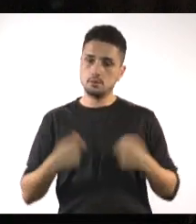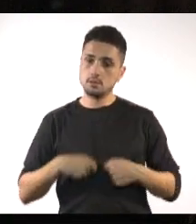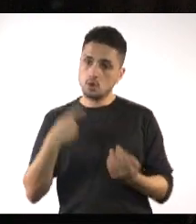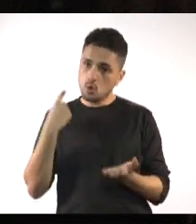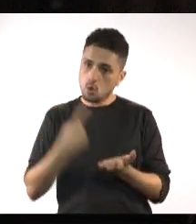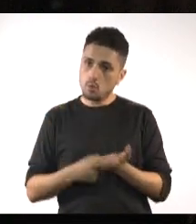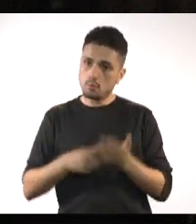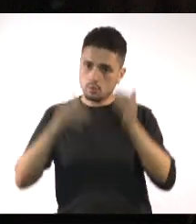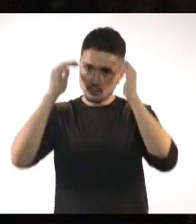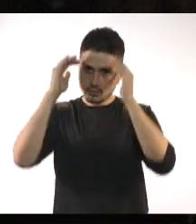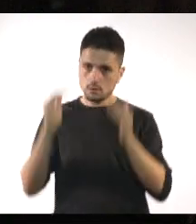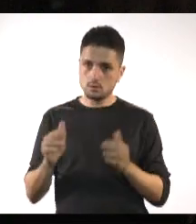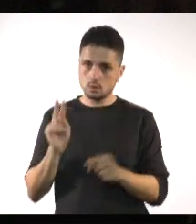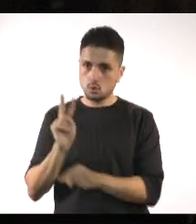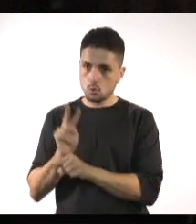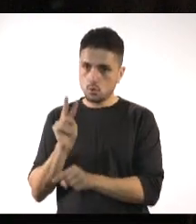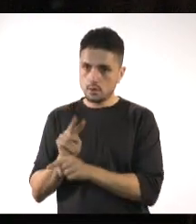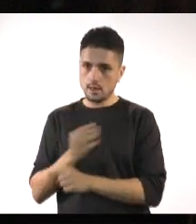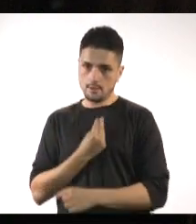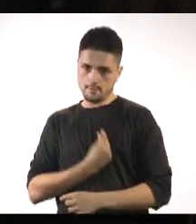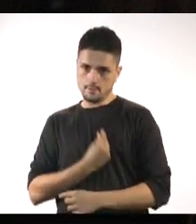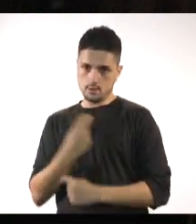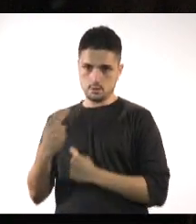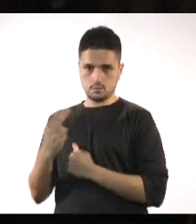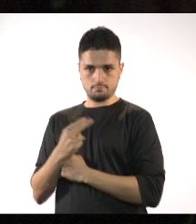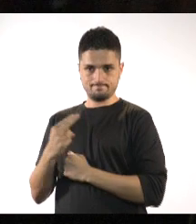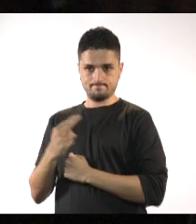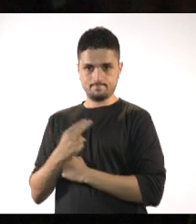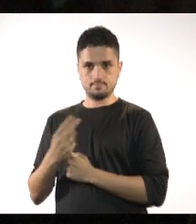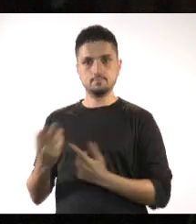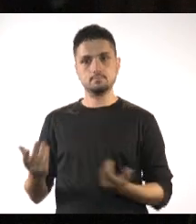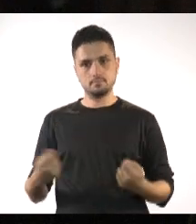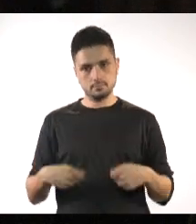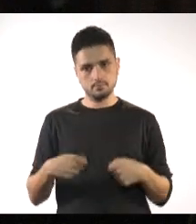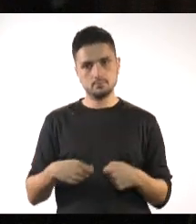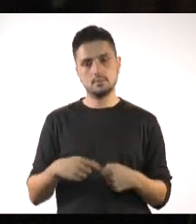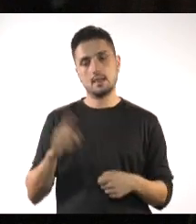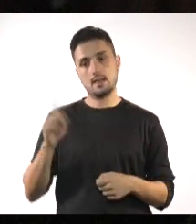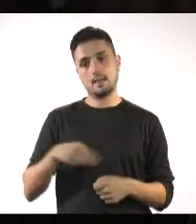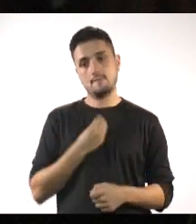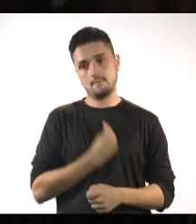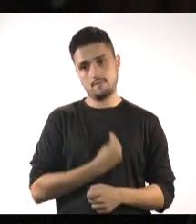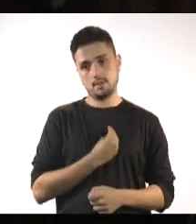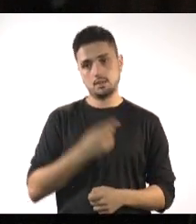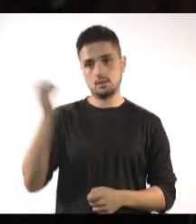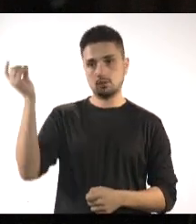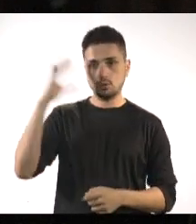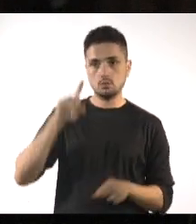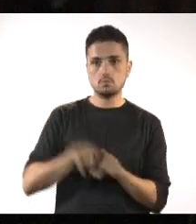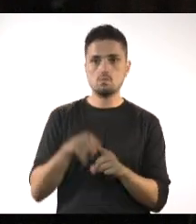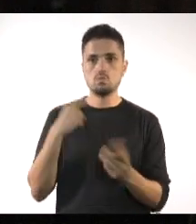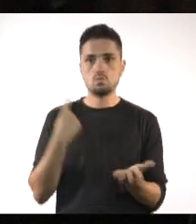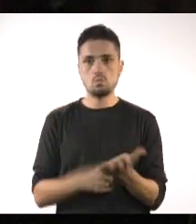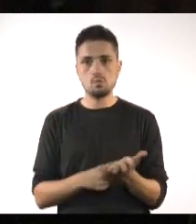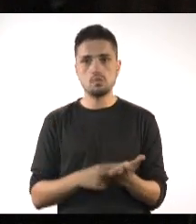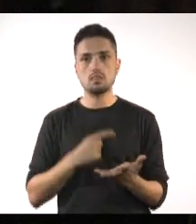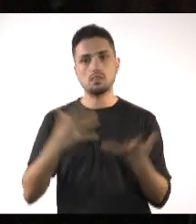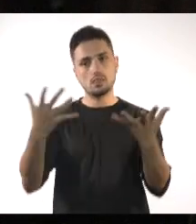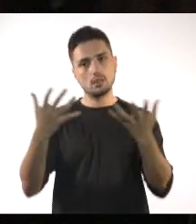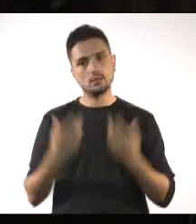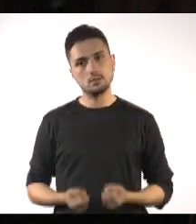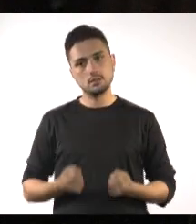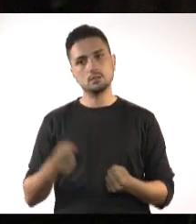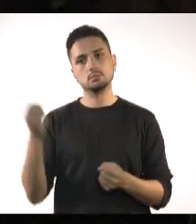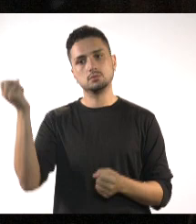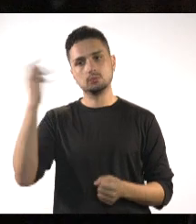a cuidar da vida. Por isso que é vida, dom e compromisso. Nós recebemos esse dom e ao receber esse dom de